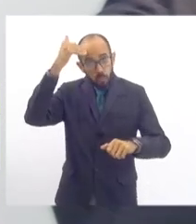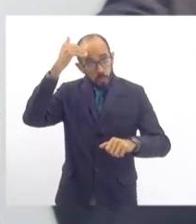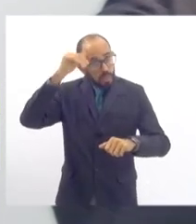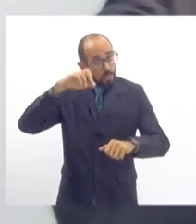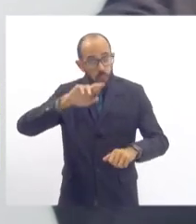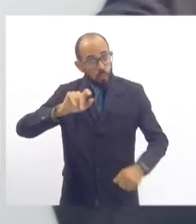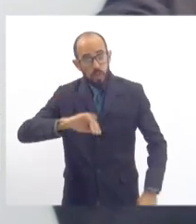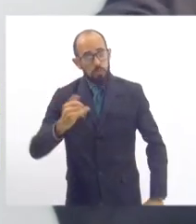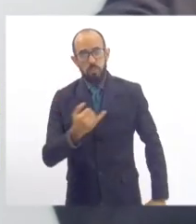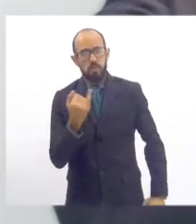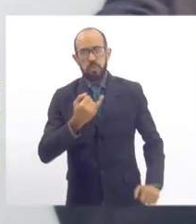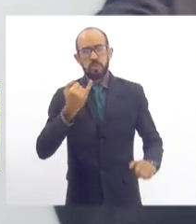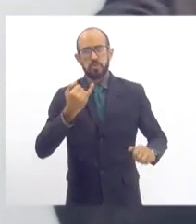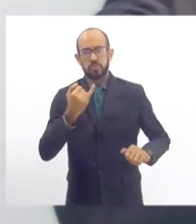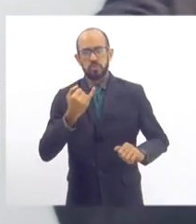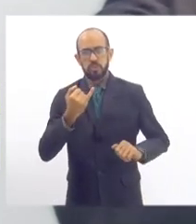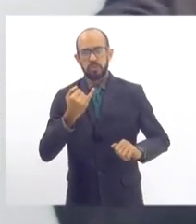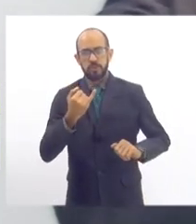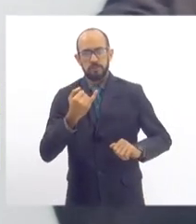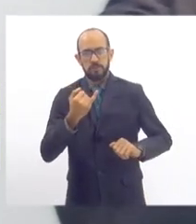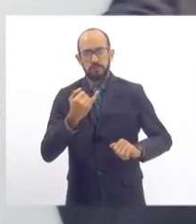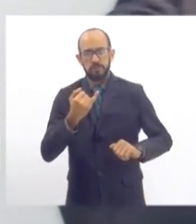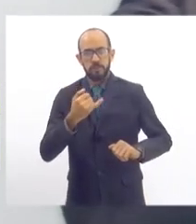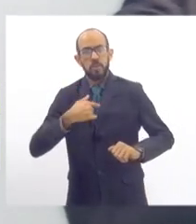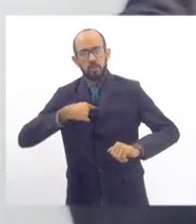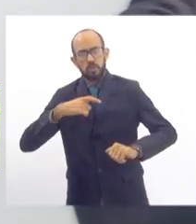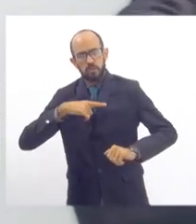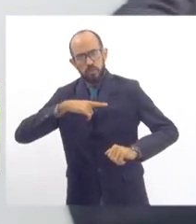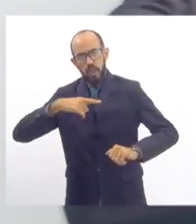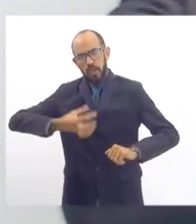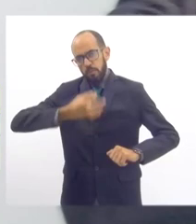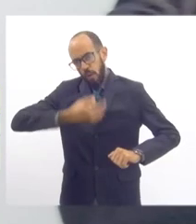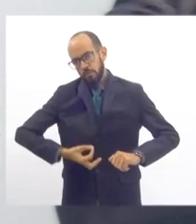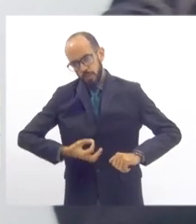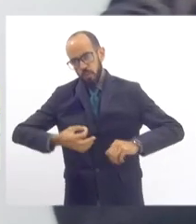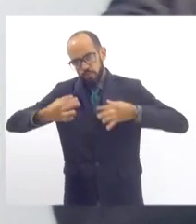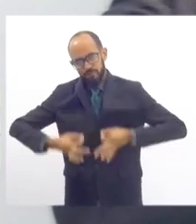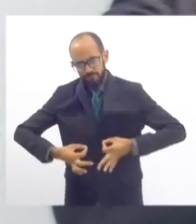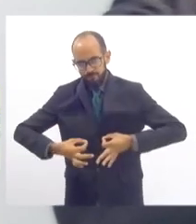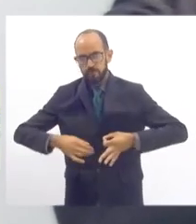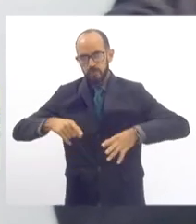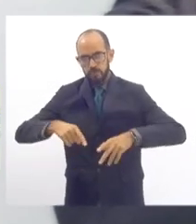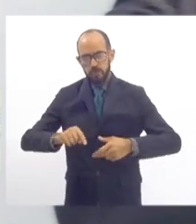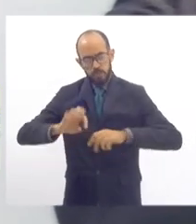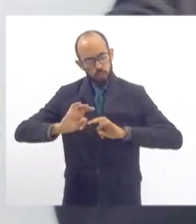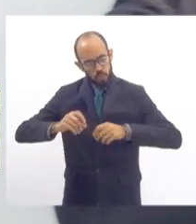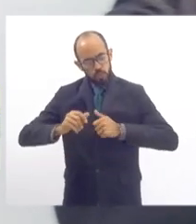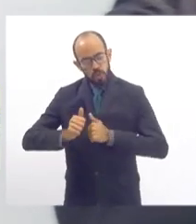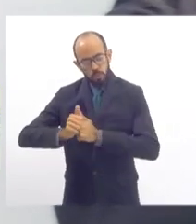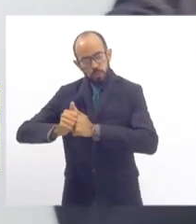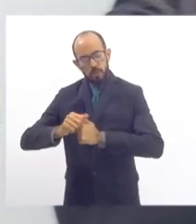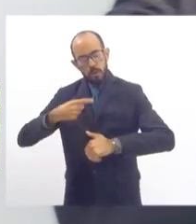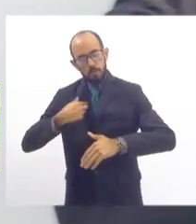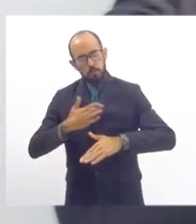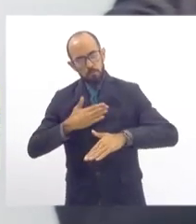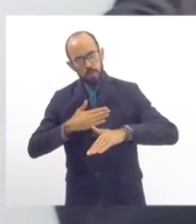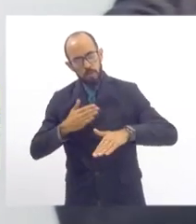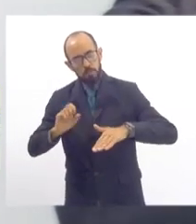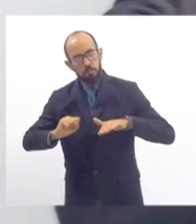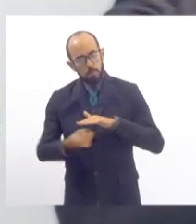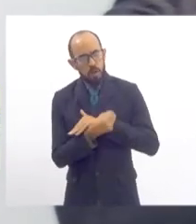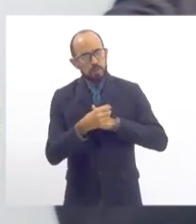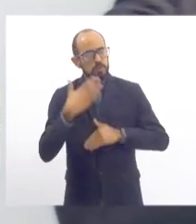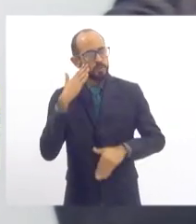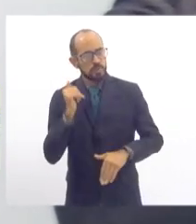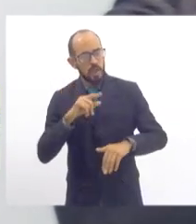Eu tenho posicionamentos aqui muito claros e firmes. As pessoas que acompanham meu mandato sabem disso. Tenho sido